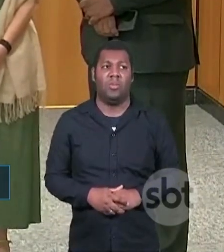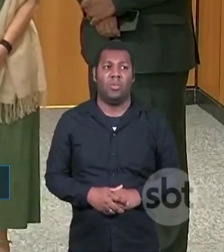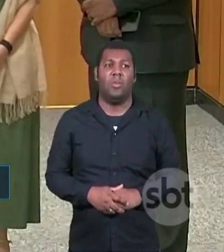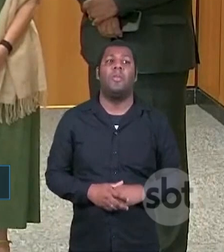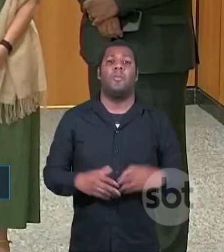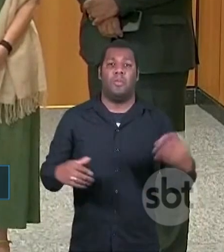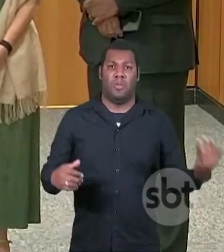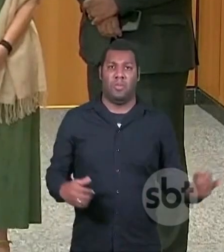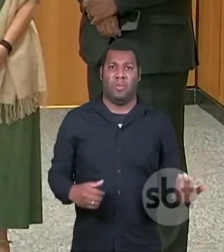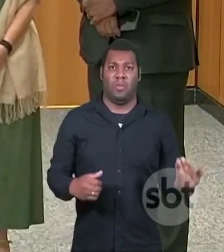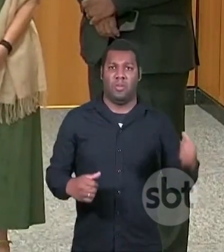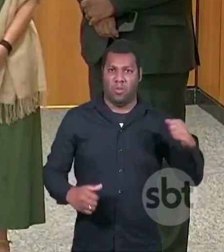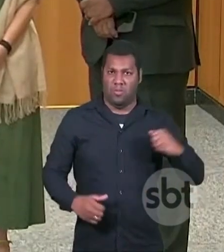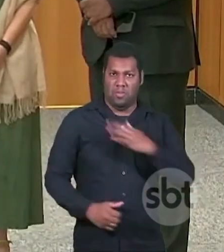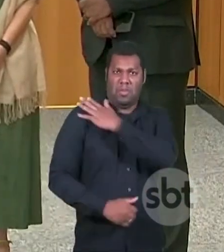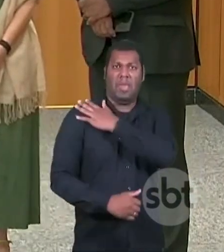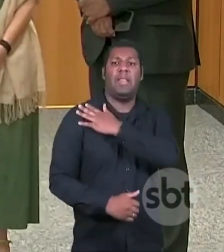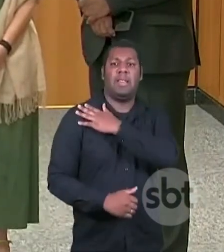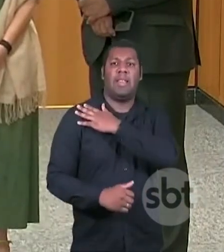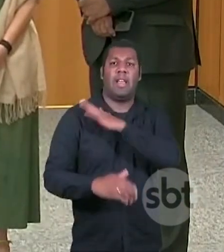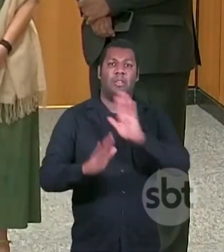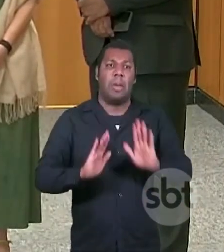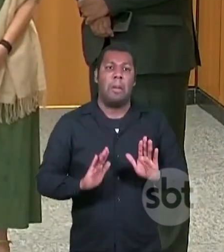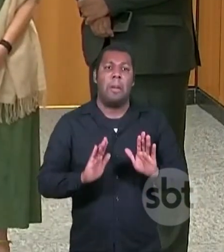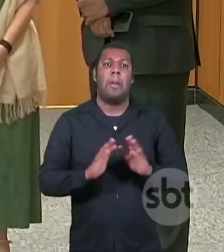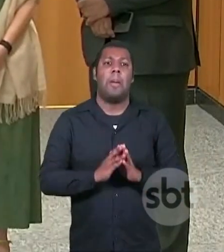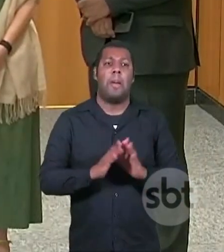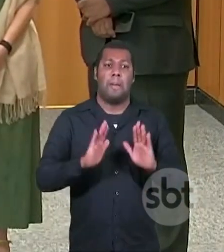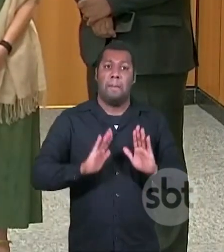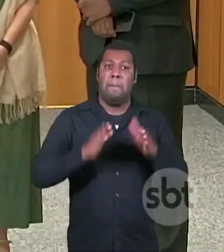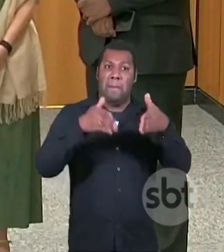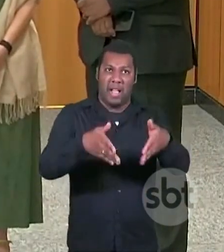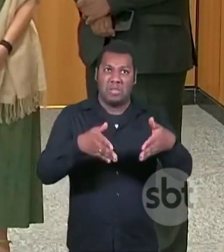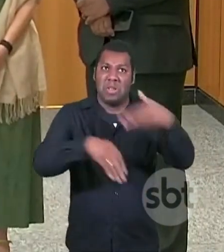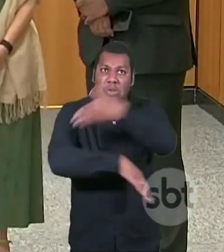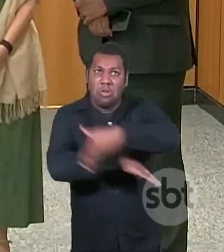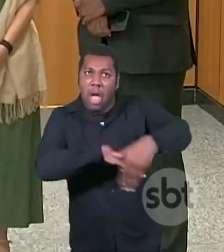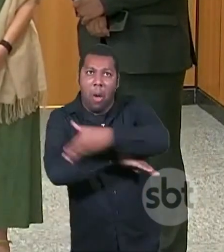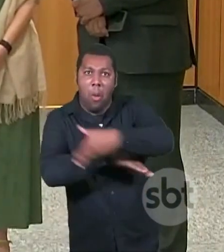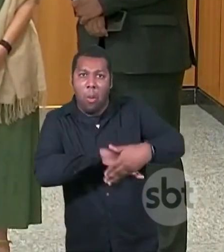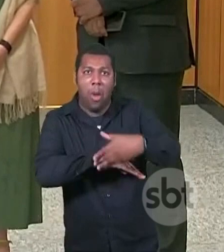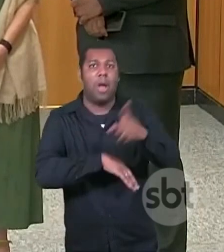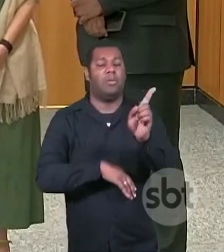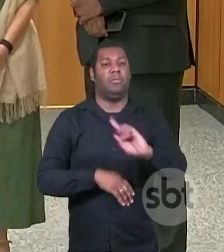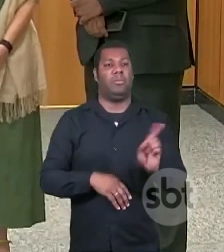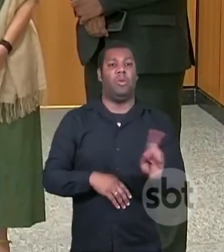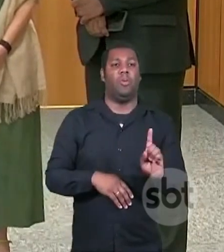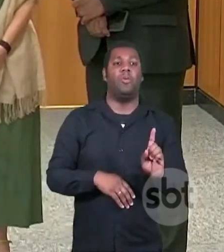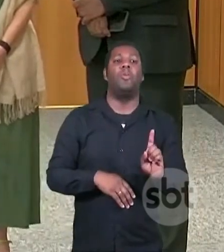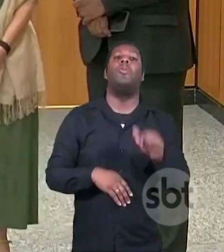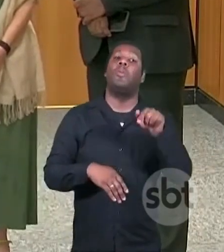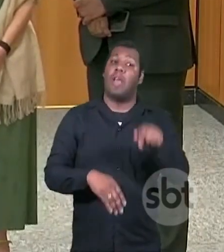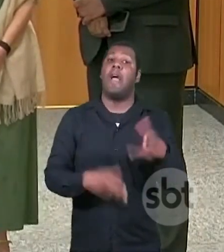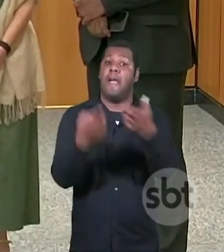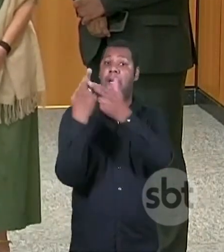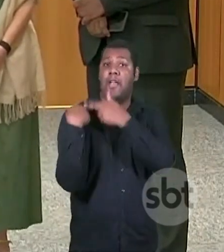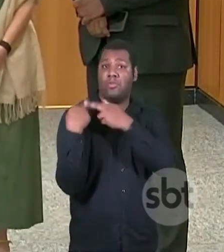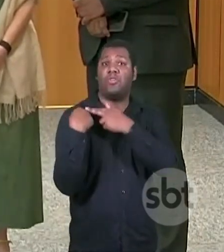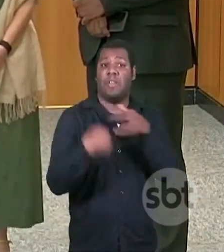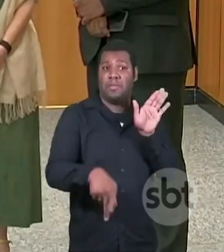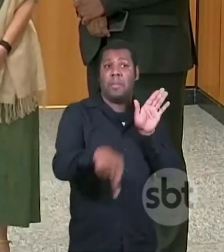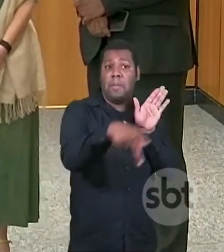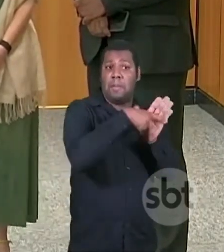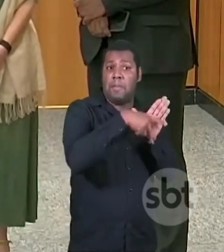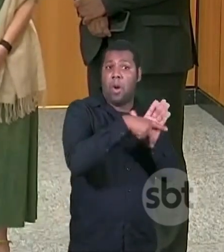Forças Armadas atuação em bairros em Avenidas nada desse tipo essa esfera pertence nesse momento às